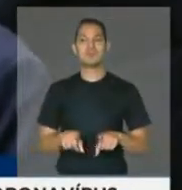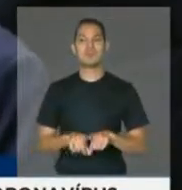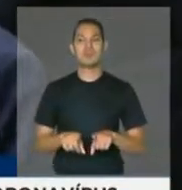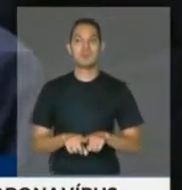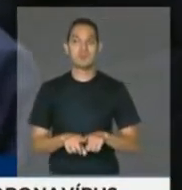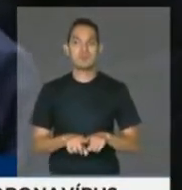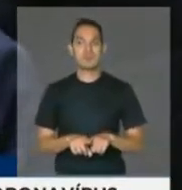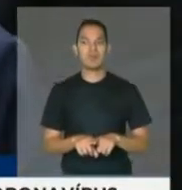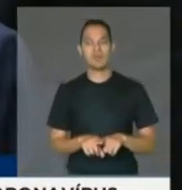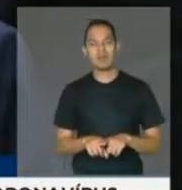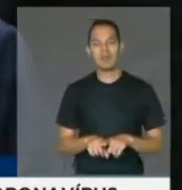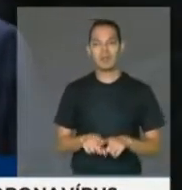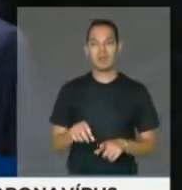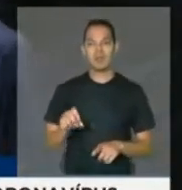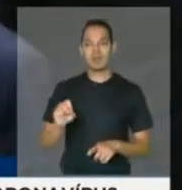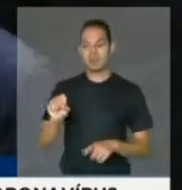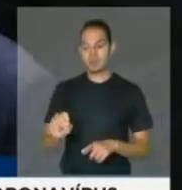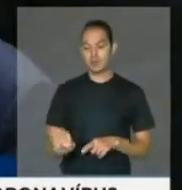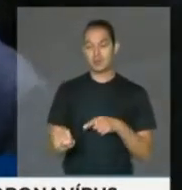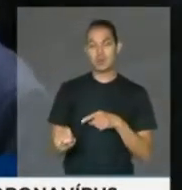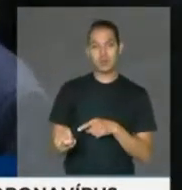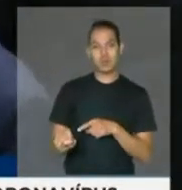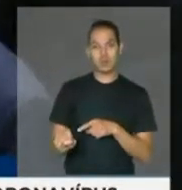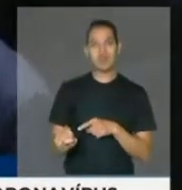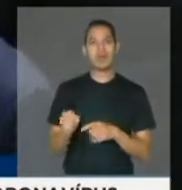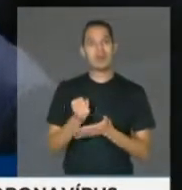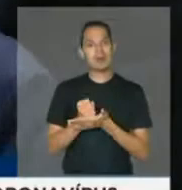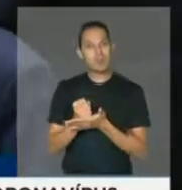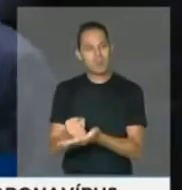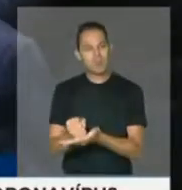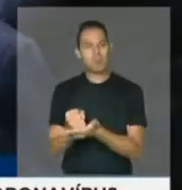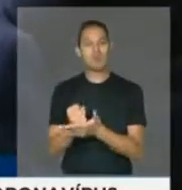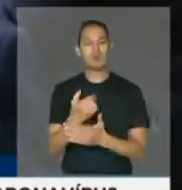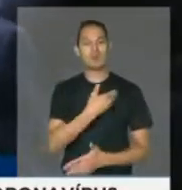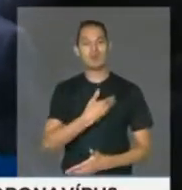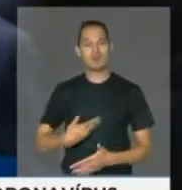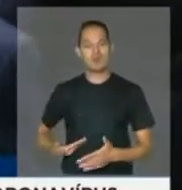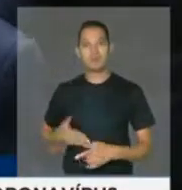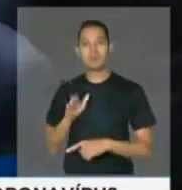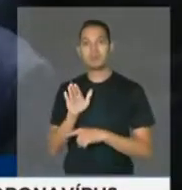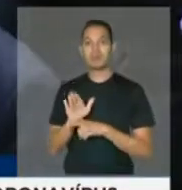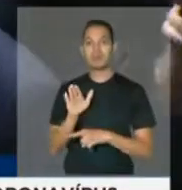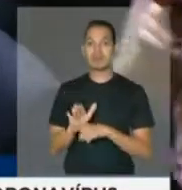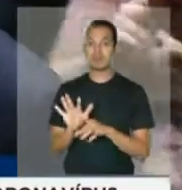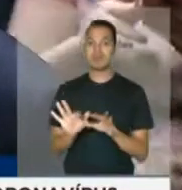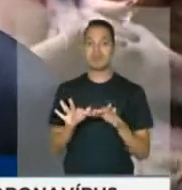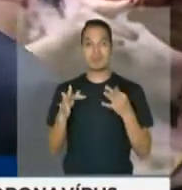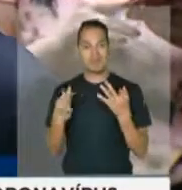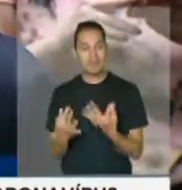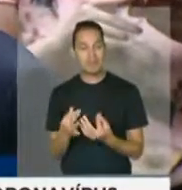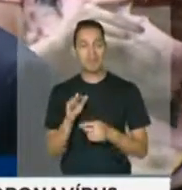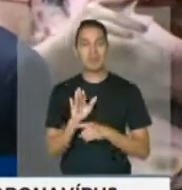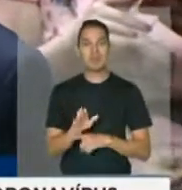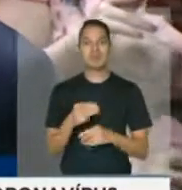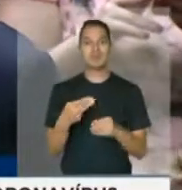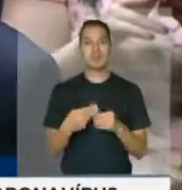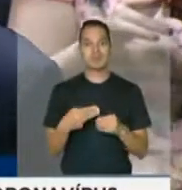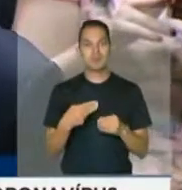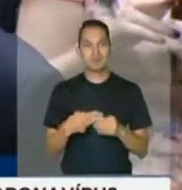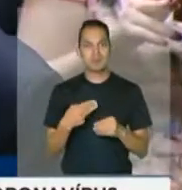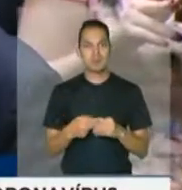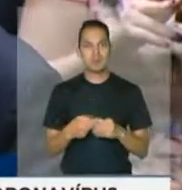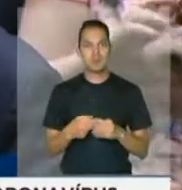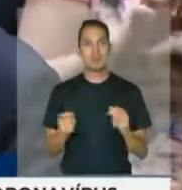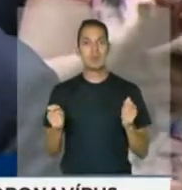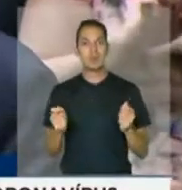dos estados do Sudeste, de apoio do governo para socorrer as famílias, para ajudar os municípios, para que